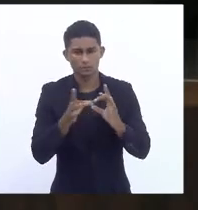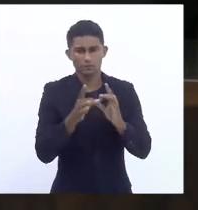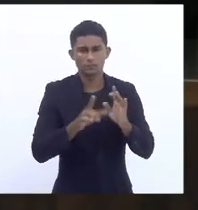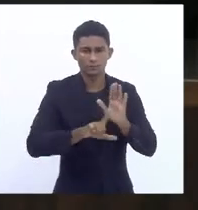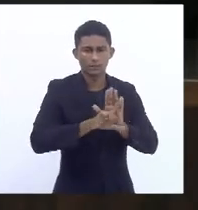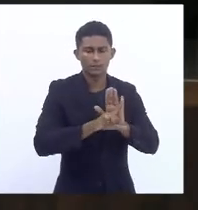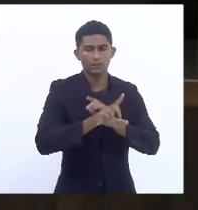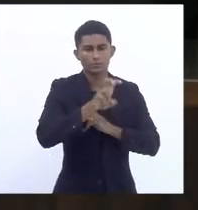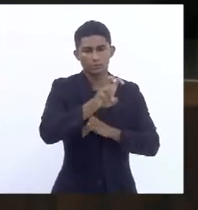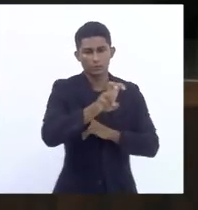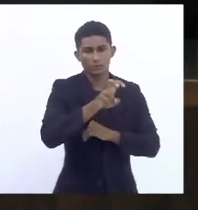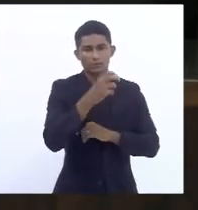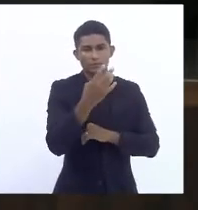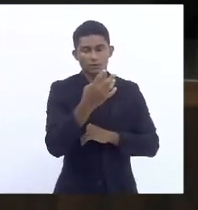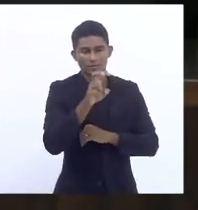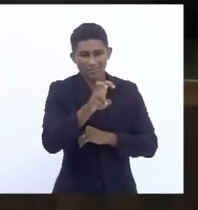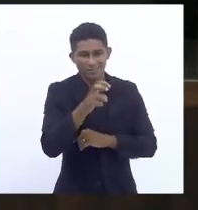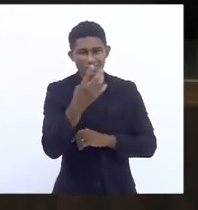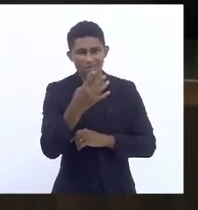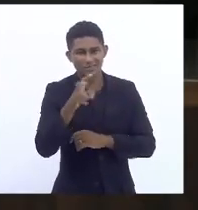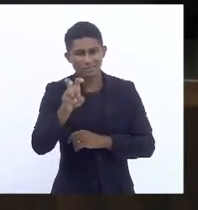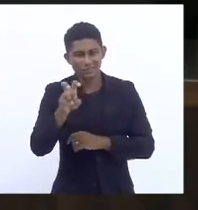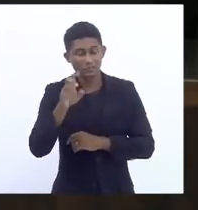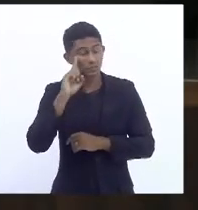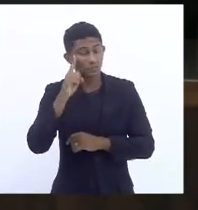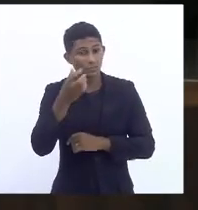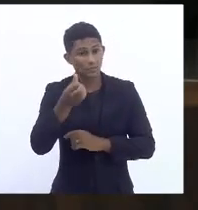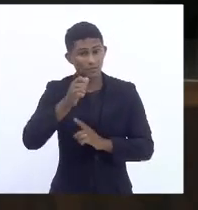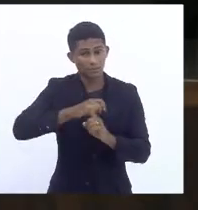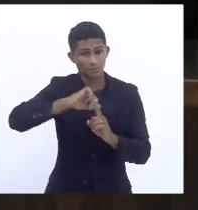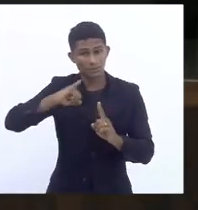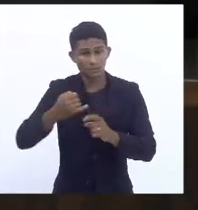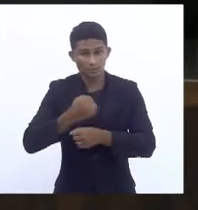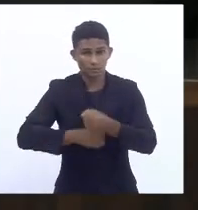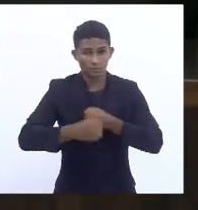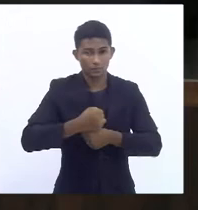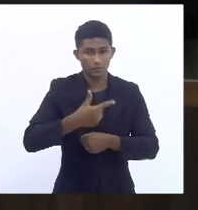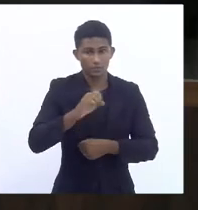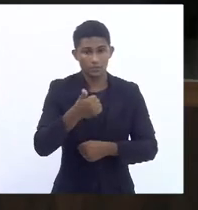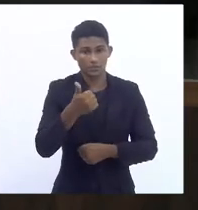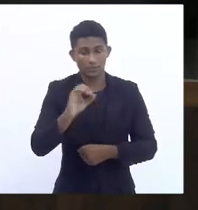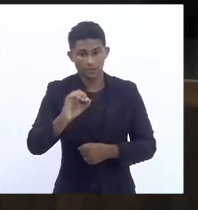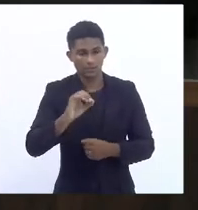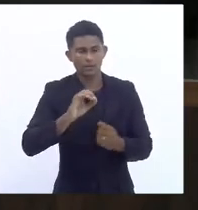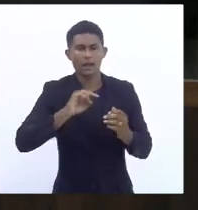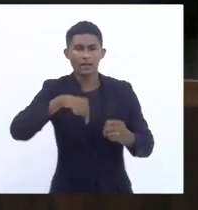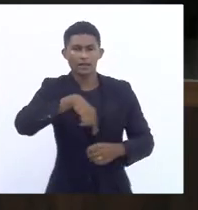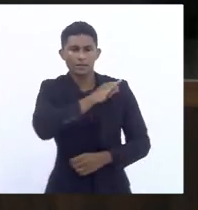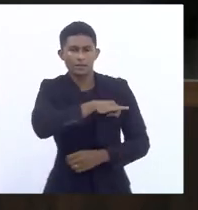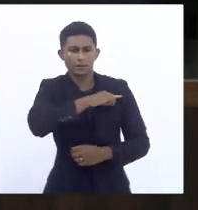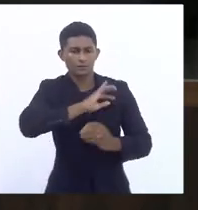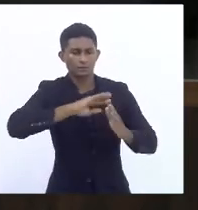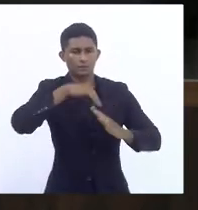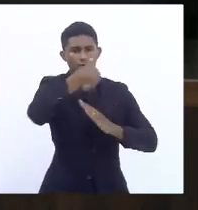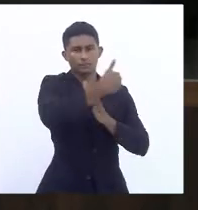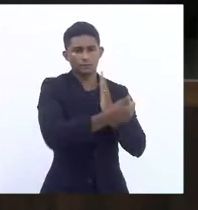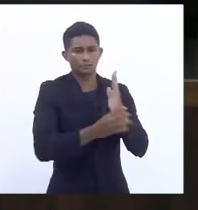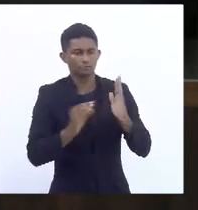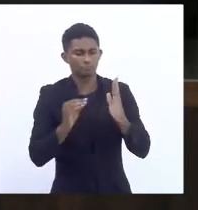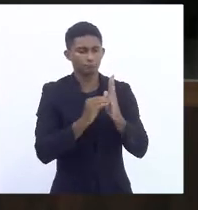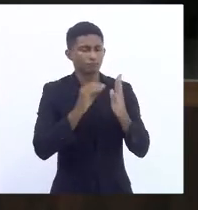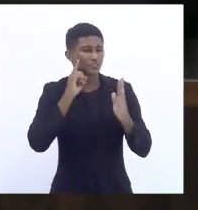5.645, de 6 de janeiro de 2010, incluindo no calendário oficial do Estado do Rio de Janeiro a semana da conscientização